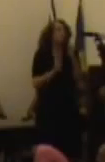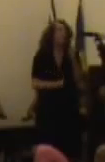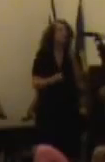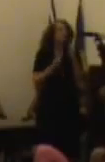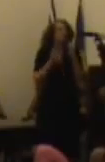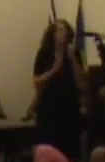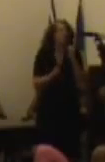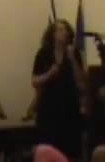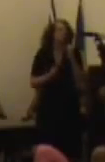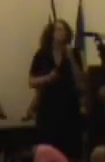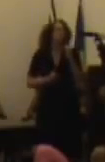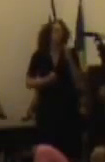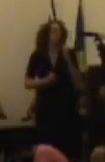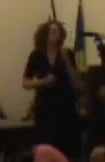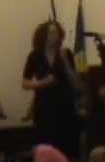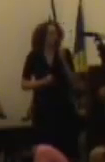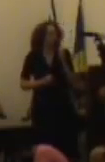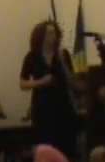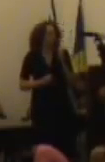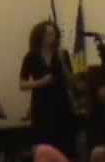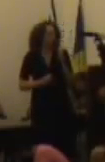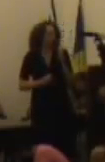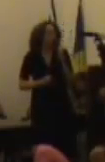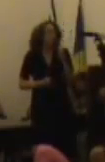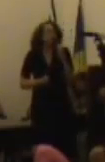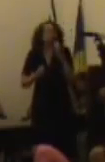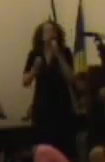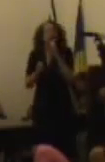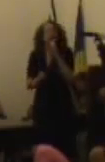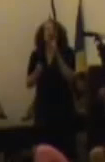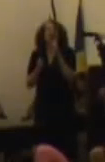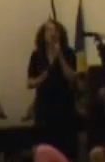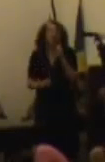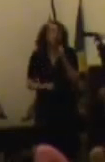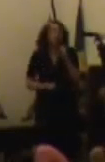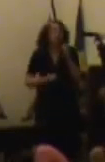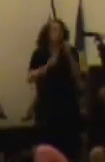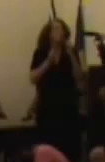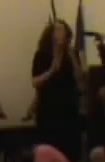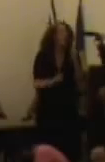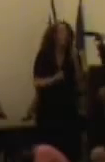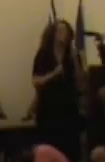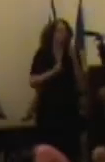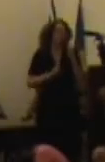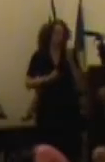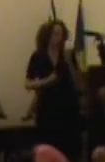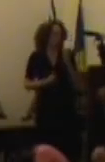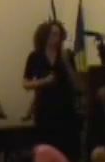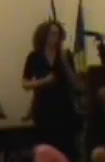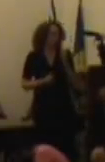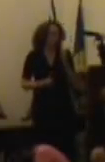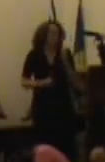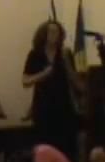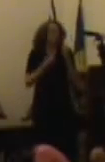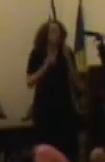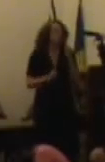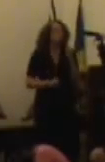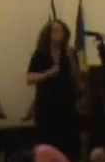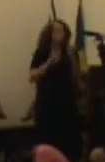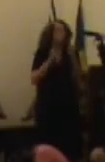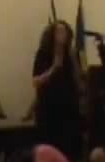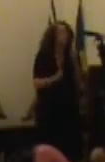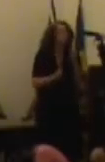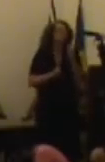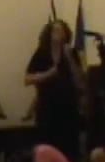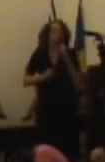somos os que menos queremos a violência nas manifestações, porque nós queremos o povo nas manifestações, nós